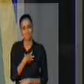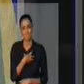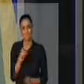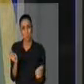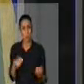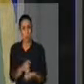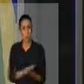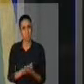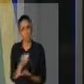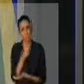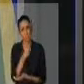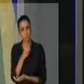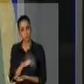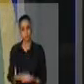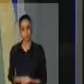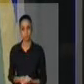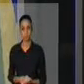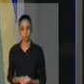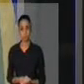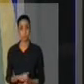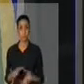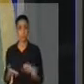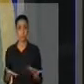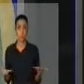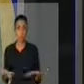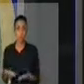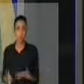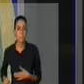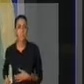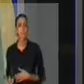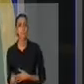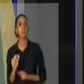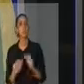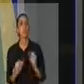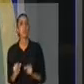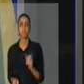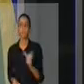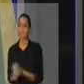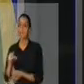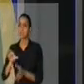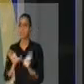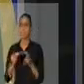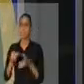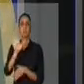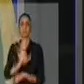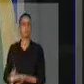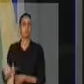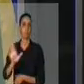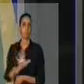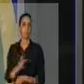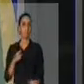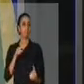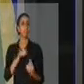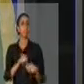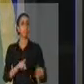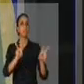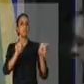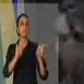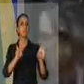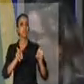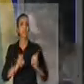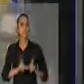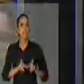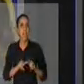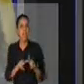portanto, hoje, aproveitando essa oportunidade, fizemos uma comissão geral para poder tratar do tema